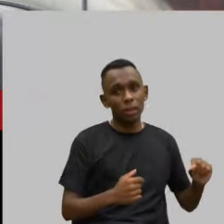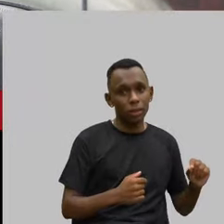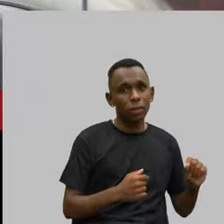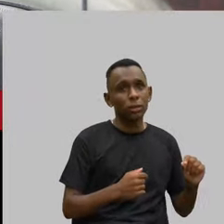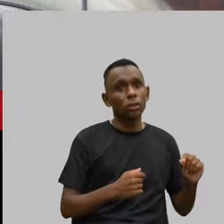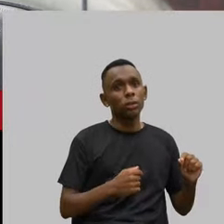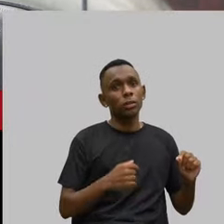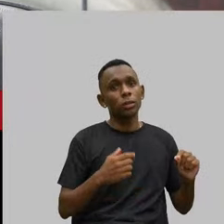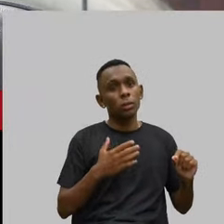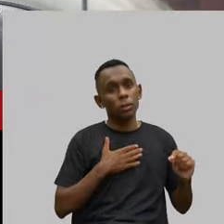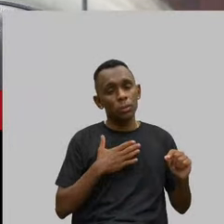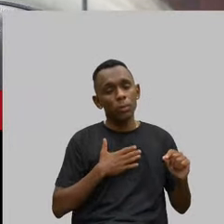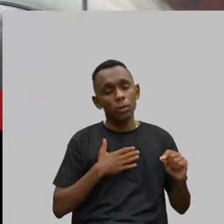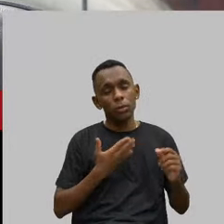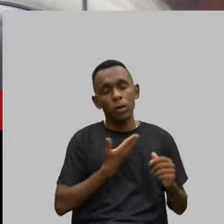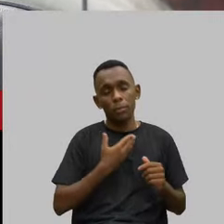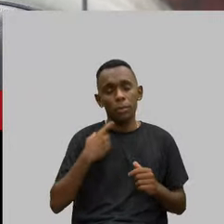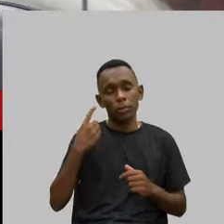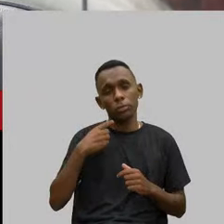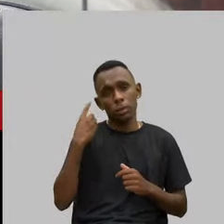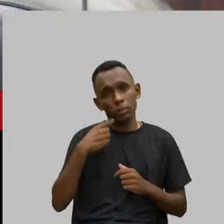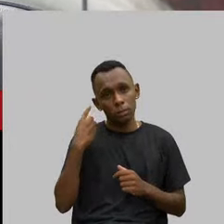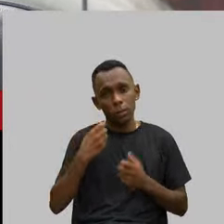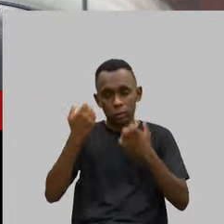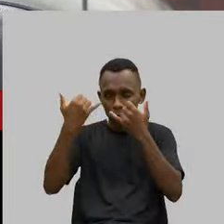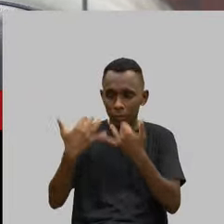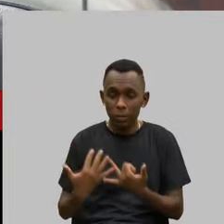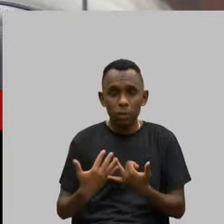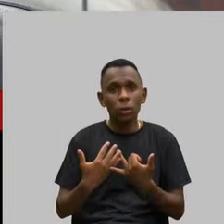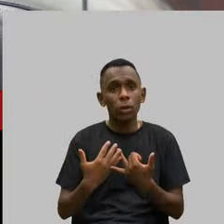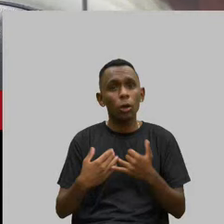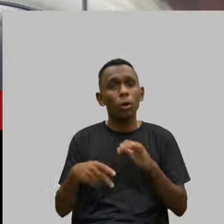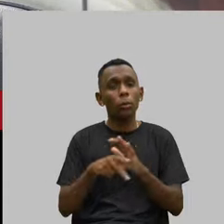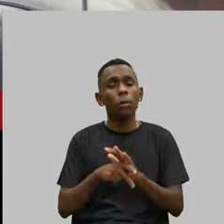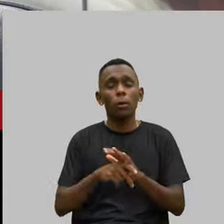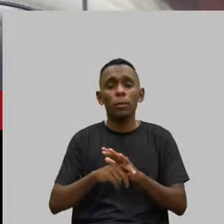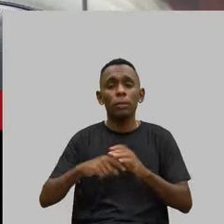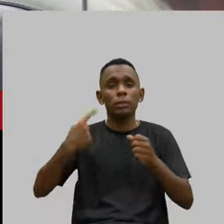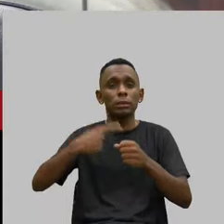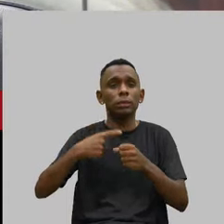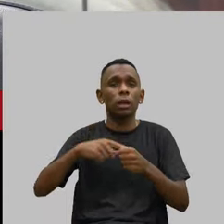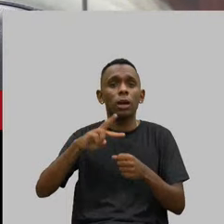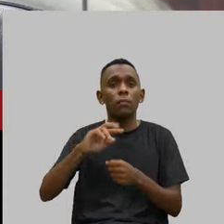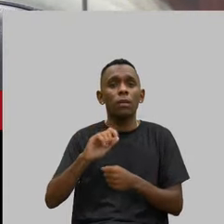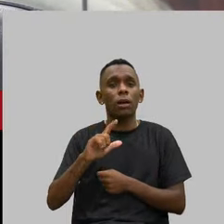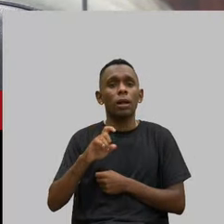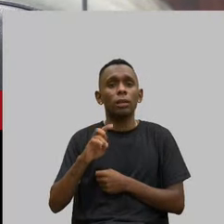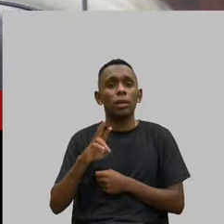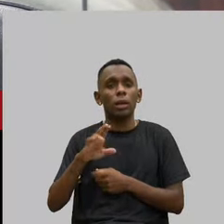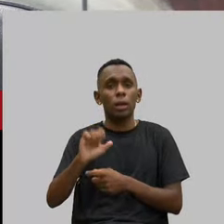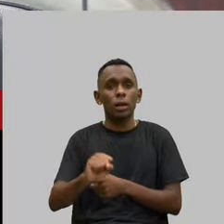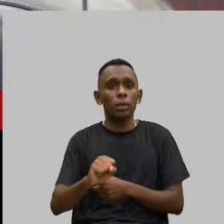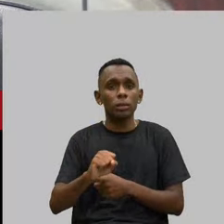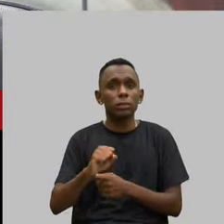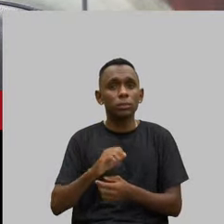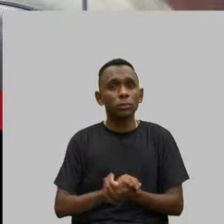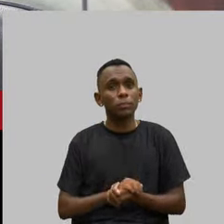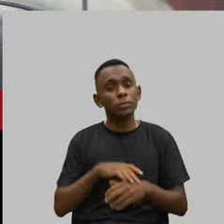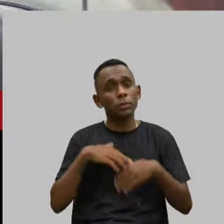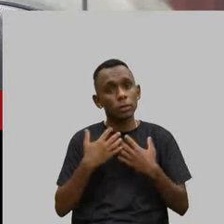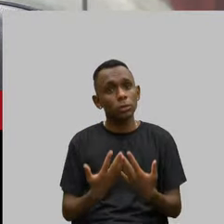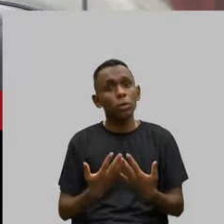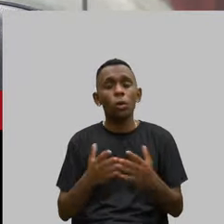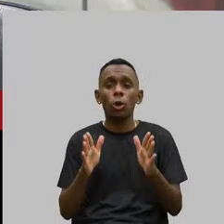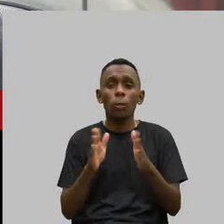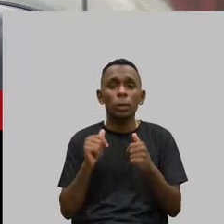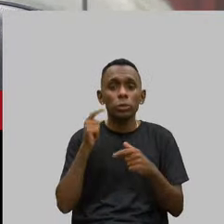região Deputado Enes falou Acerca das questões de Valadares e região da questão da repactuação então fazer um